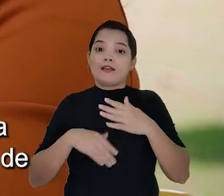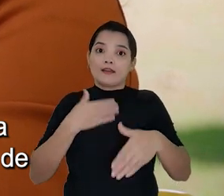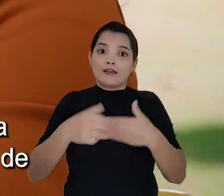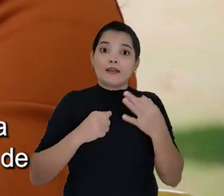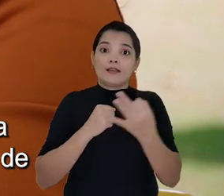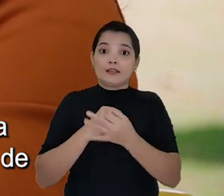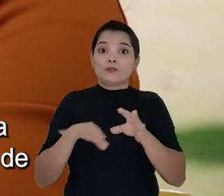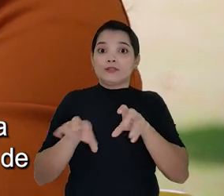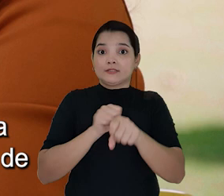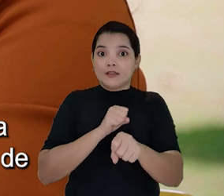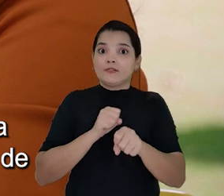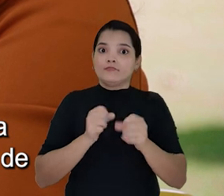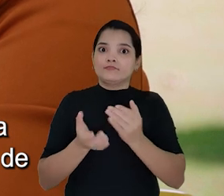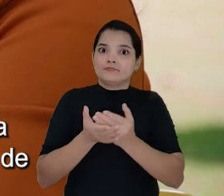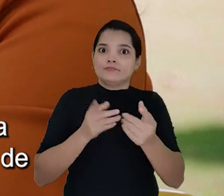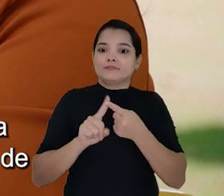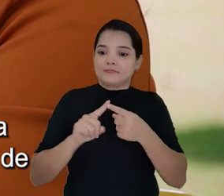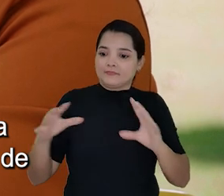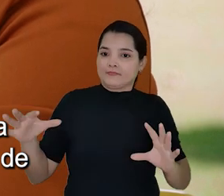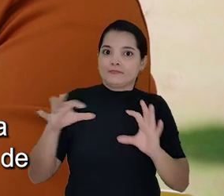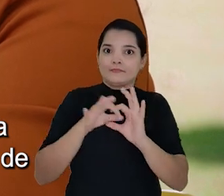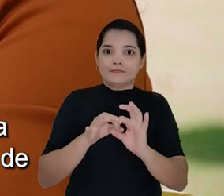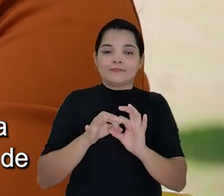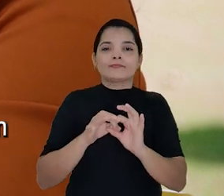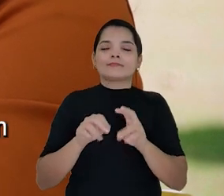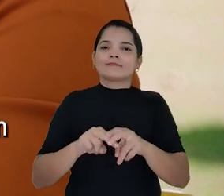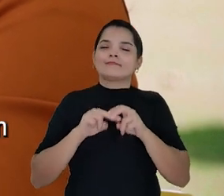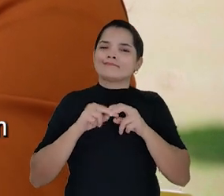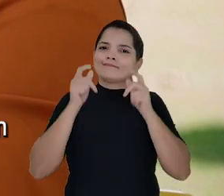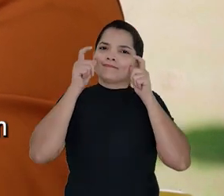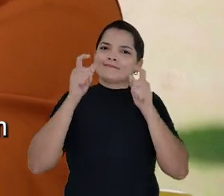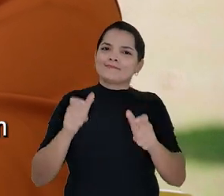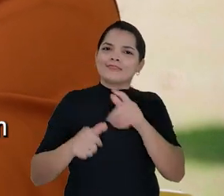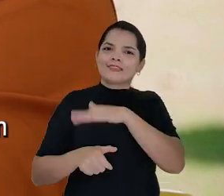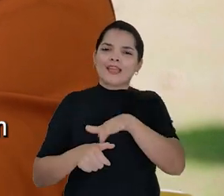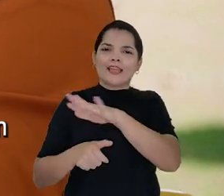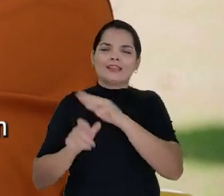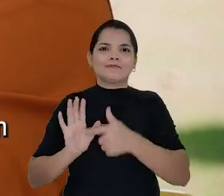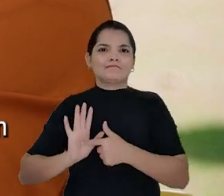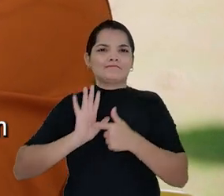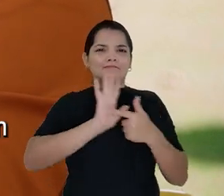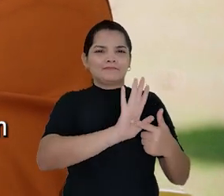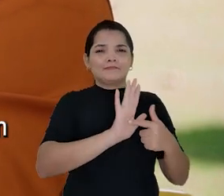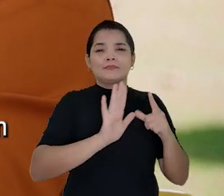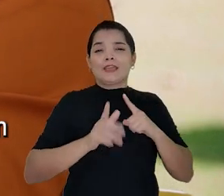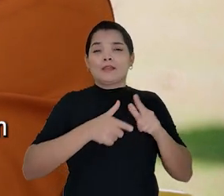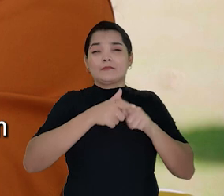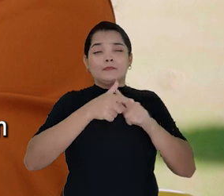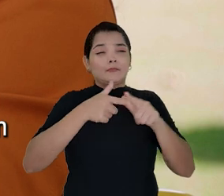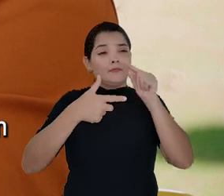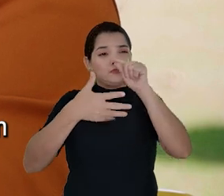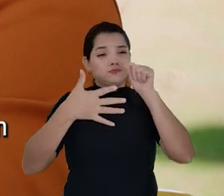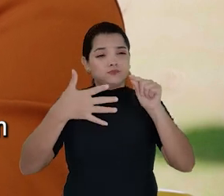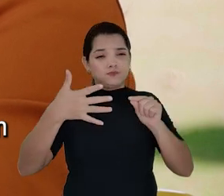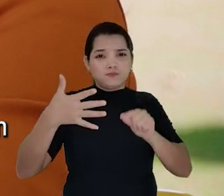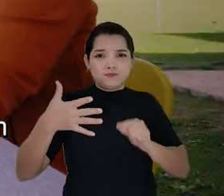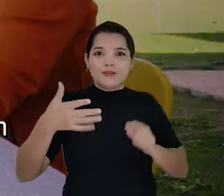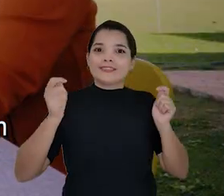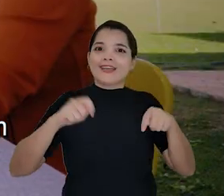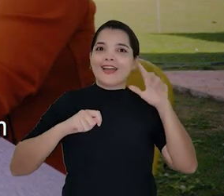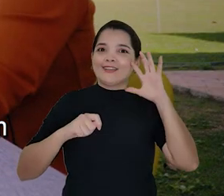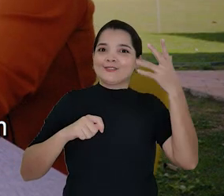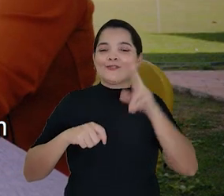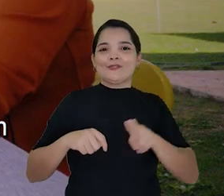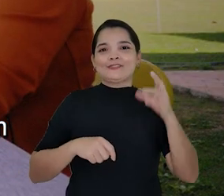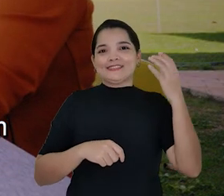graduação né e é interessante ver a quantidade de problemáticas que elas trazem para resolver com ciência